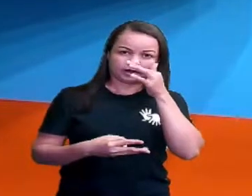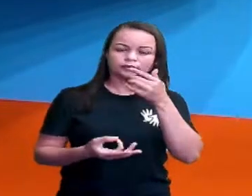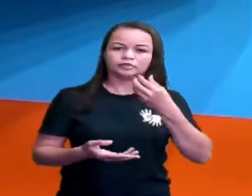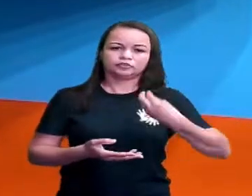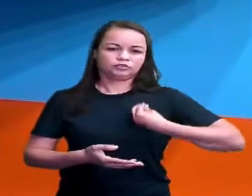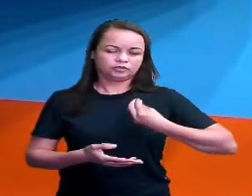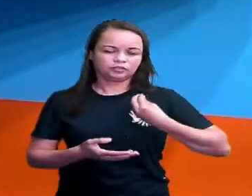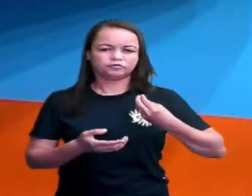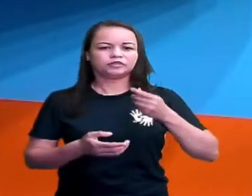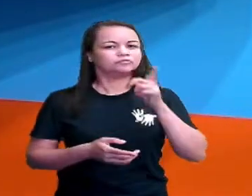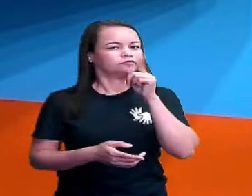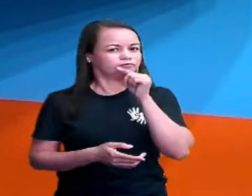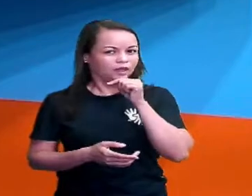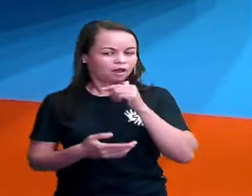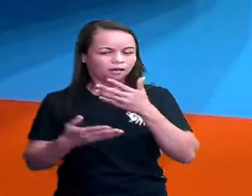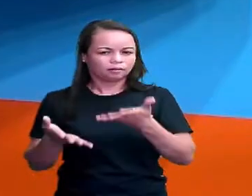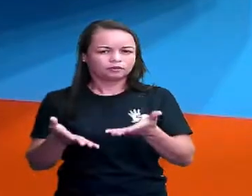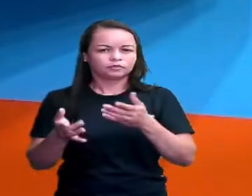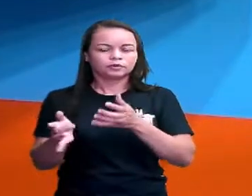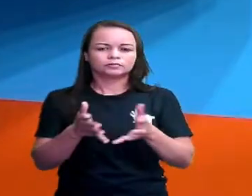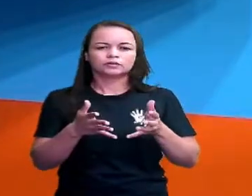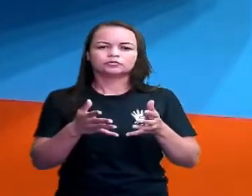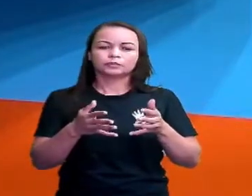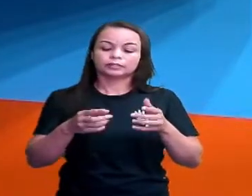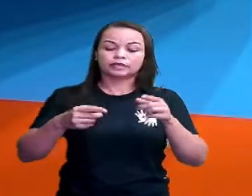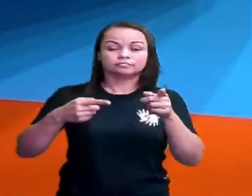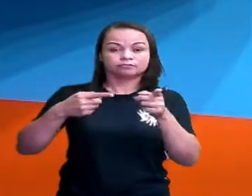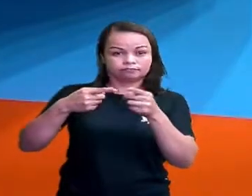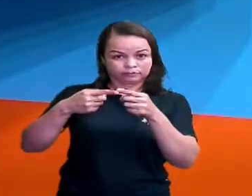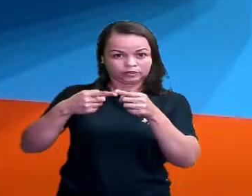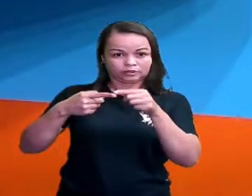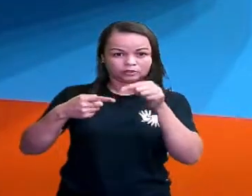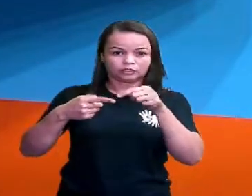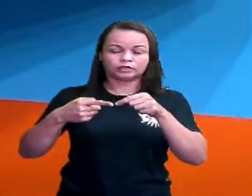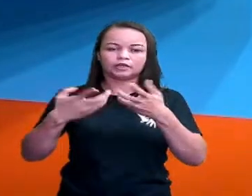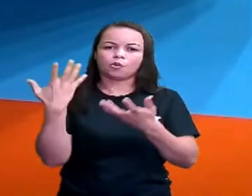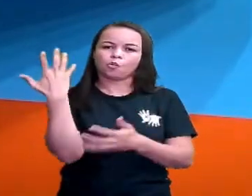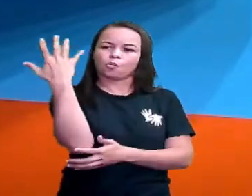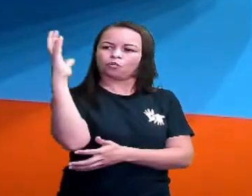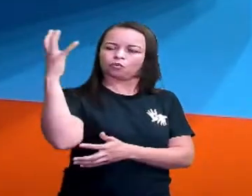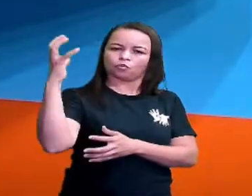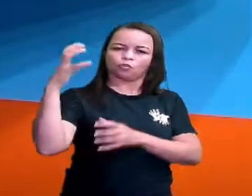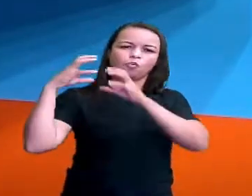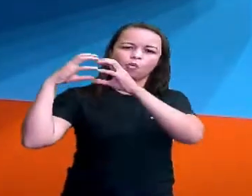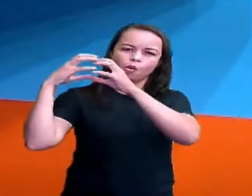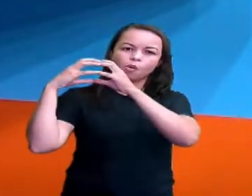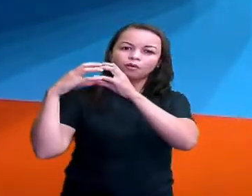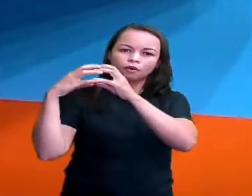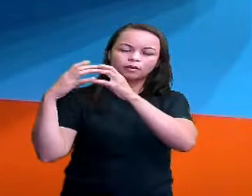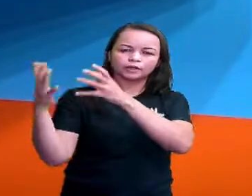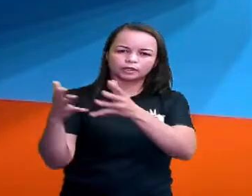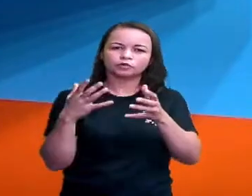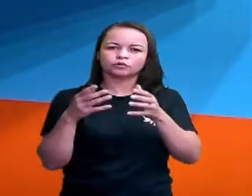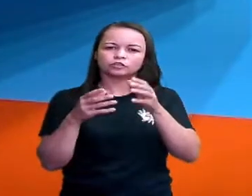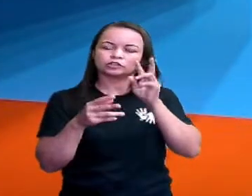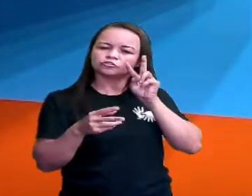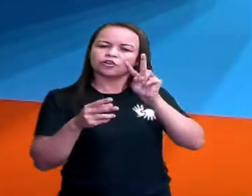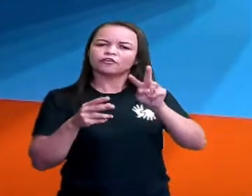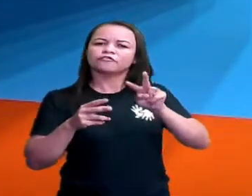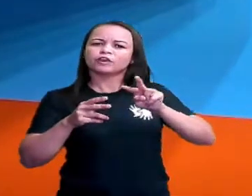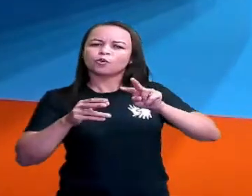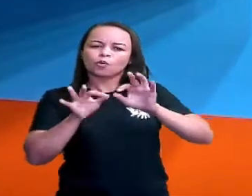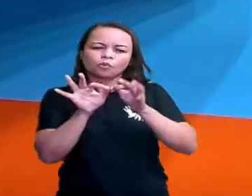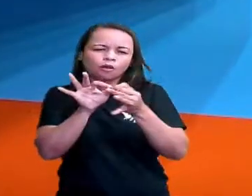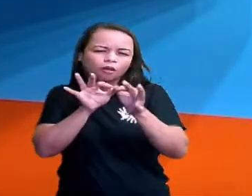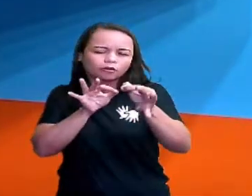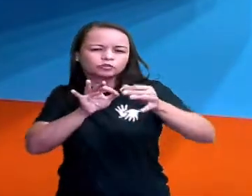né? No caso das plantas terrestres, os coqueiros, que a gente consegue visualizar ao longo do nosso litoral, né? Para quem já foi